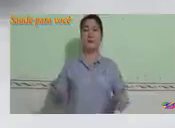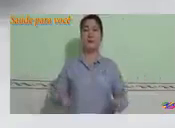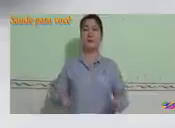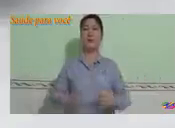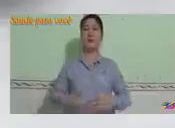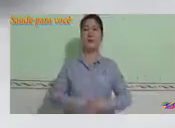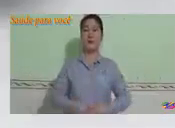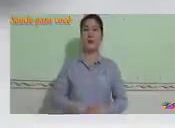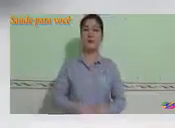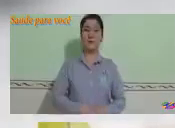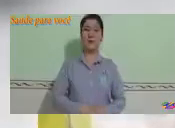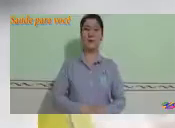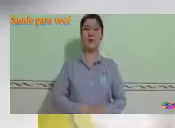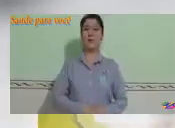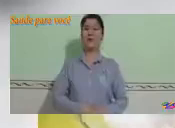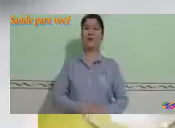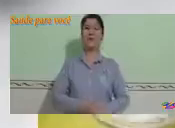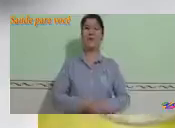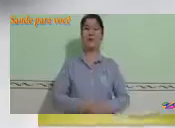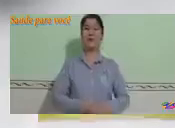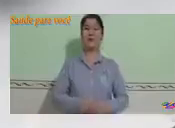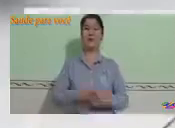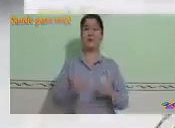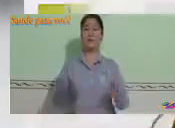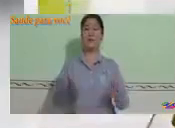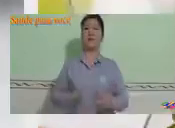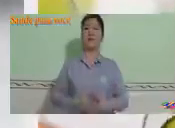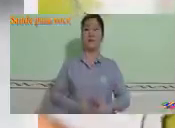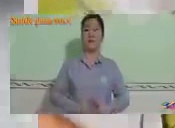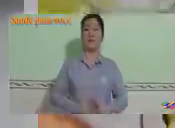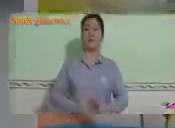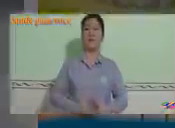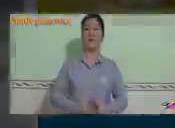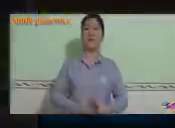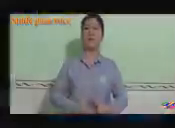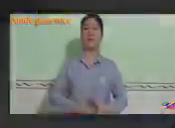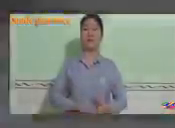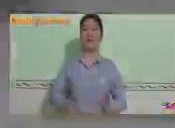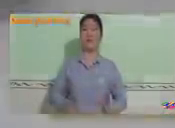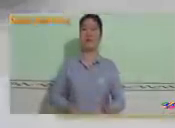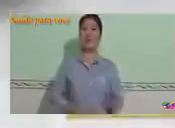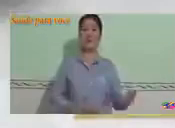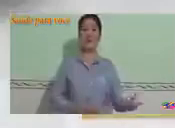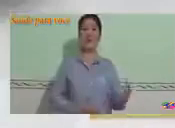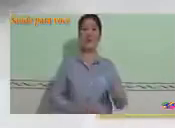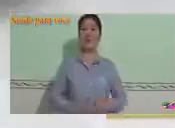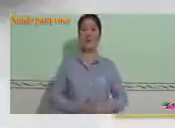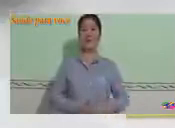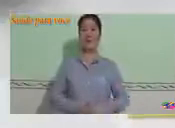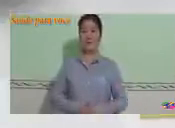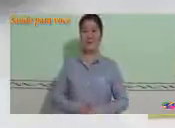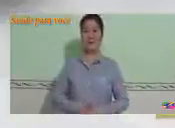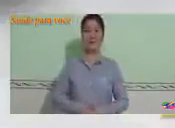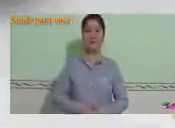Alguns exemplos de remédios para engordar são 2 pontos Cuba Vital, vírgula, Buclina, vírgula, PROFOL ou